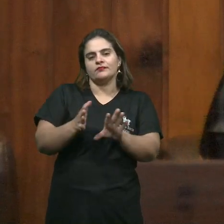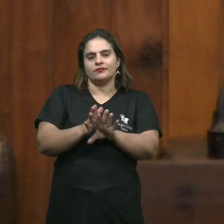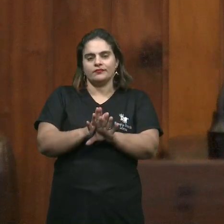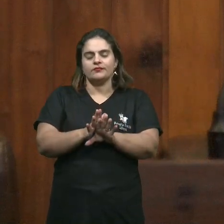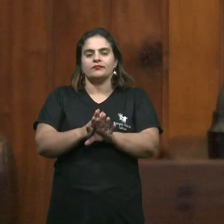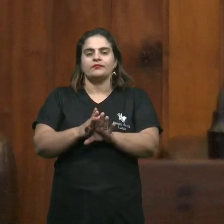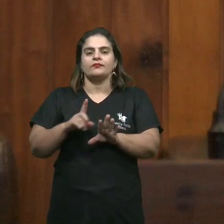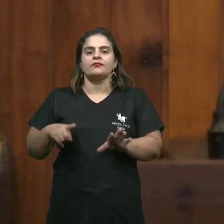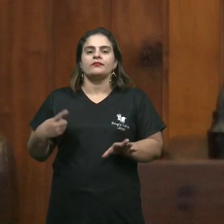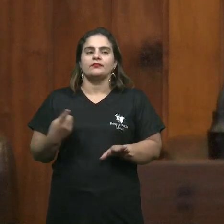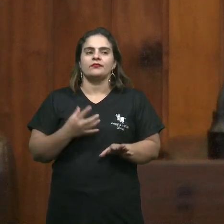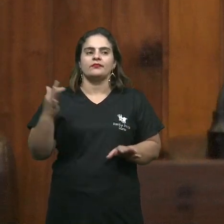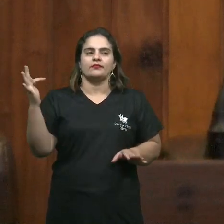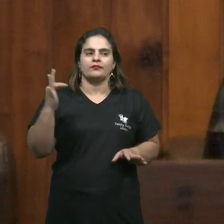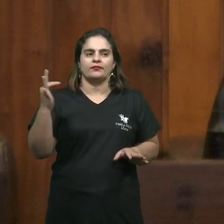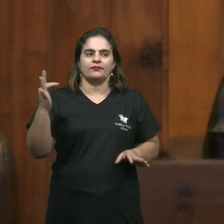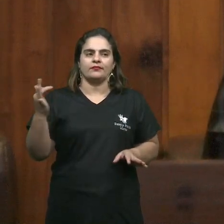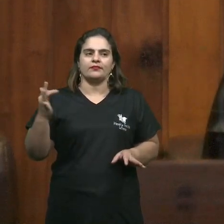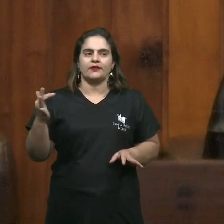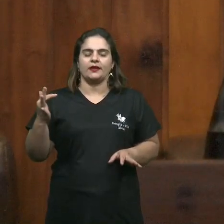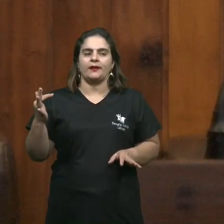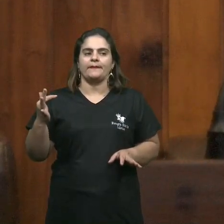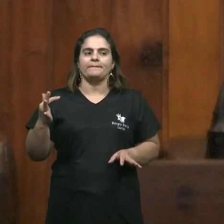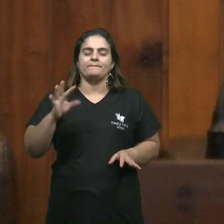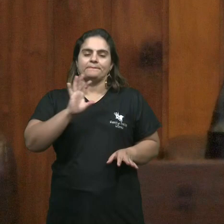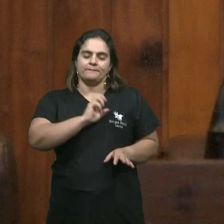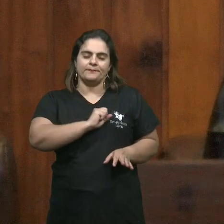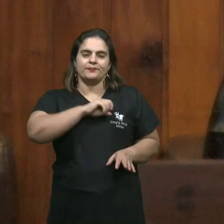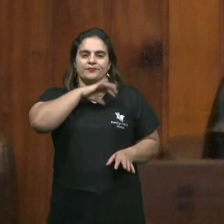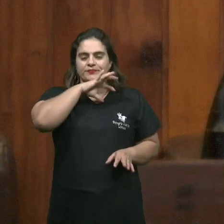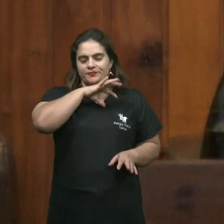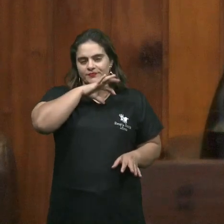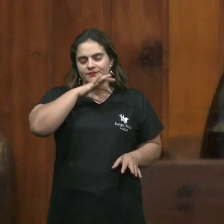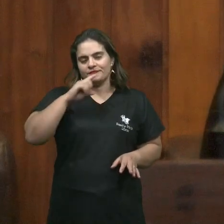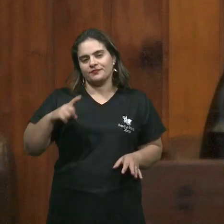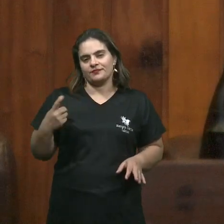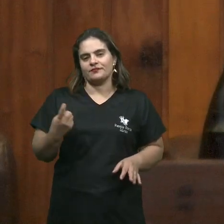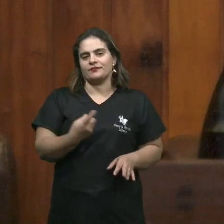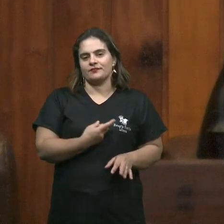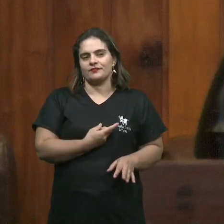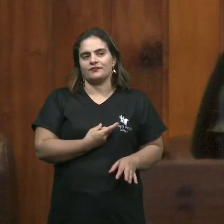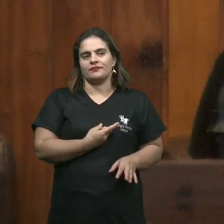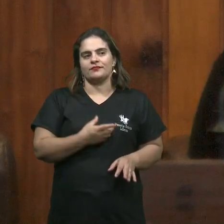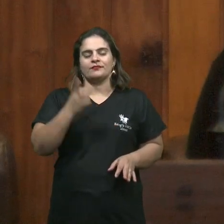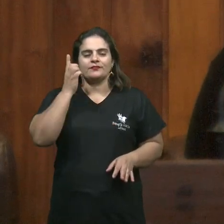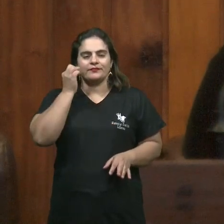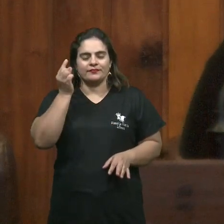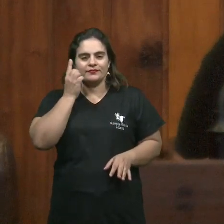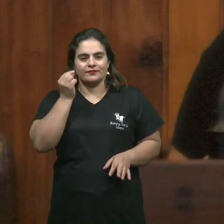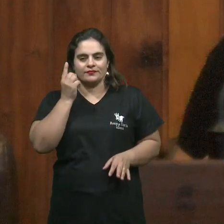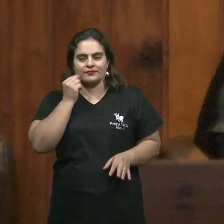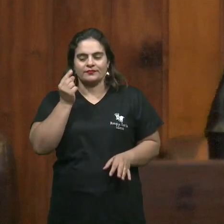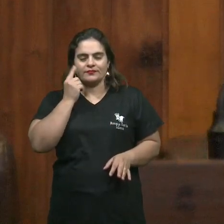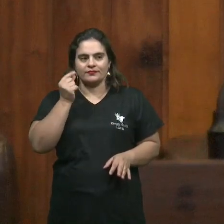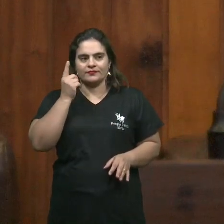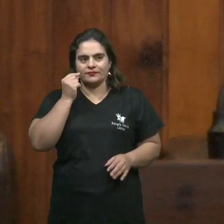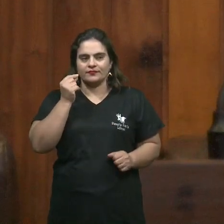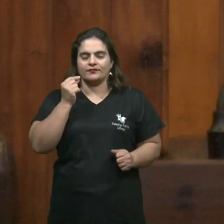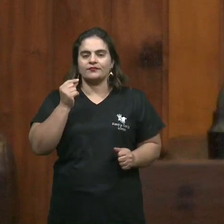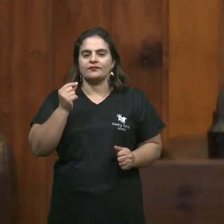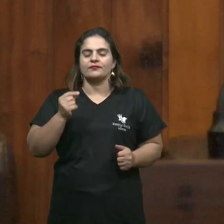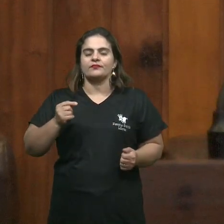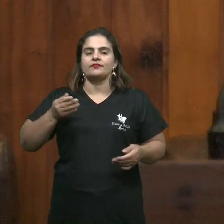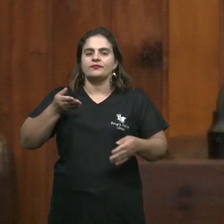Feffin, que sei que gosta de animais, a gente compartilha dos nossos gatos, então, que aprove